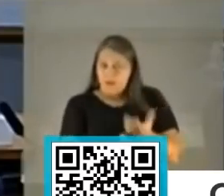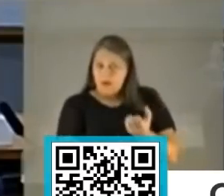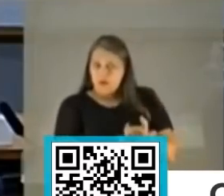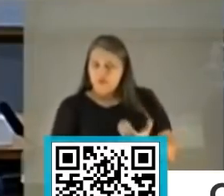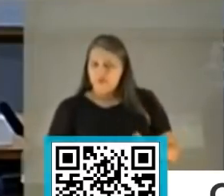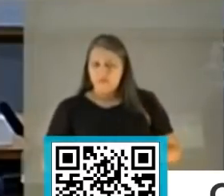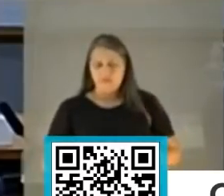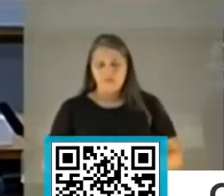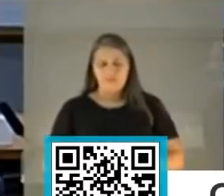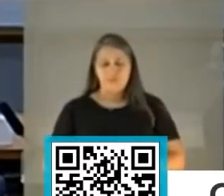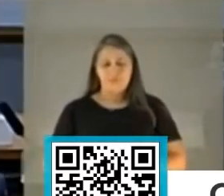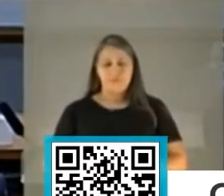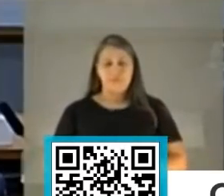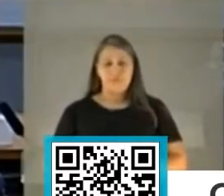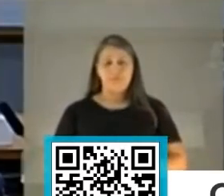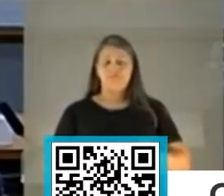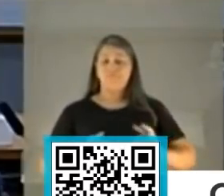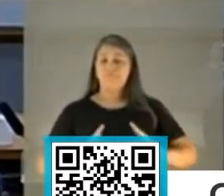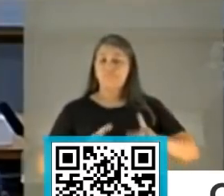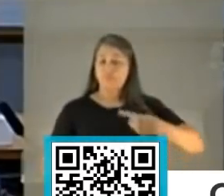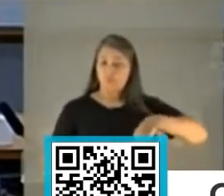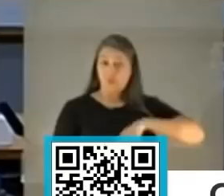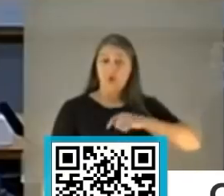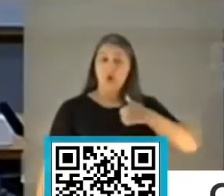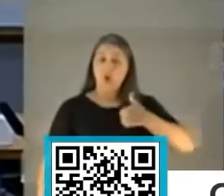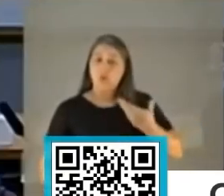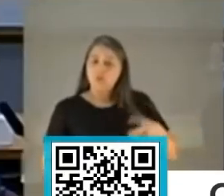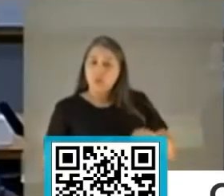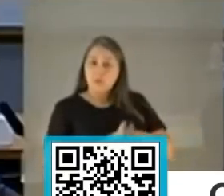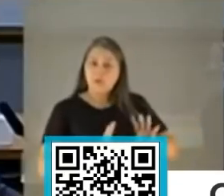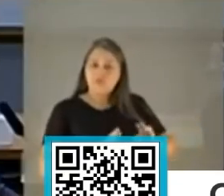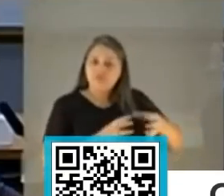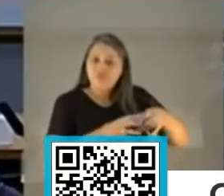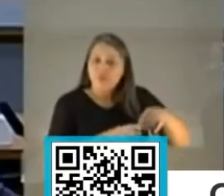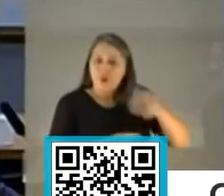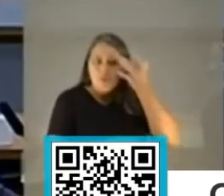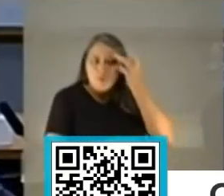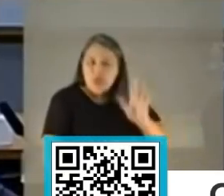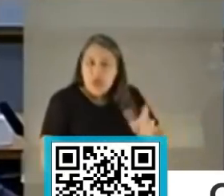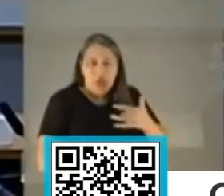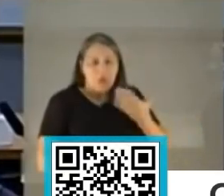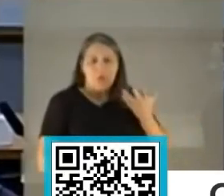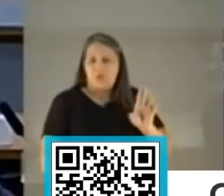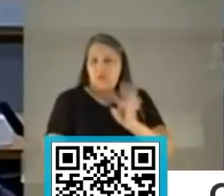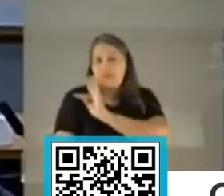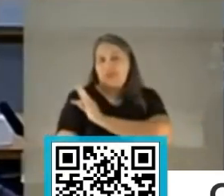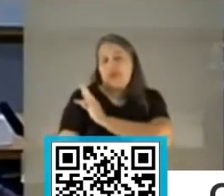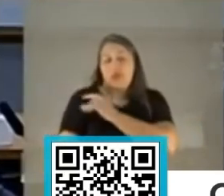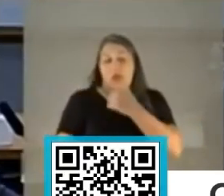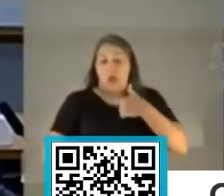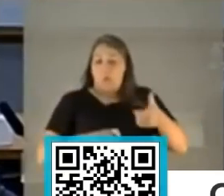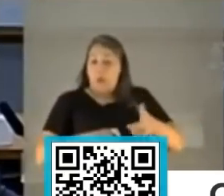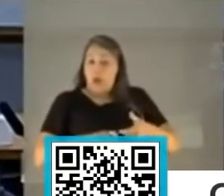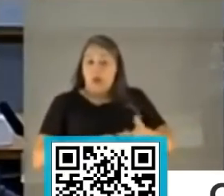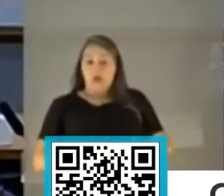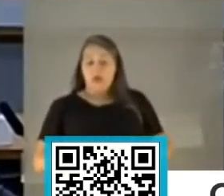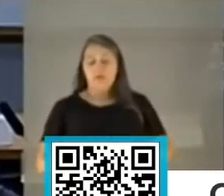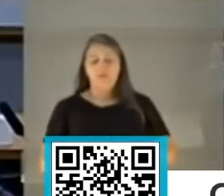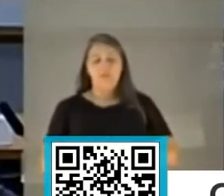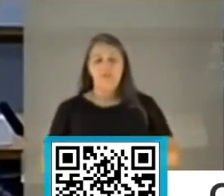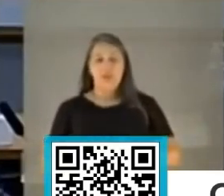é todos nós leigos e eu também me coloco nessa condição Eu não sou técnica de informática eu sou médica nós